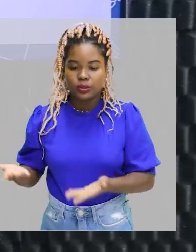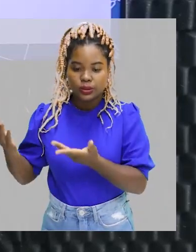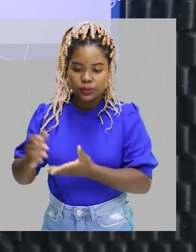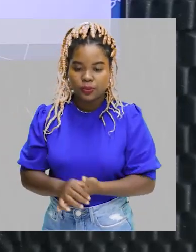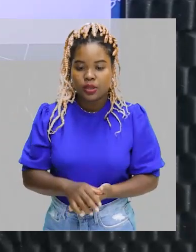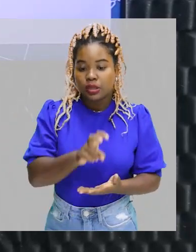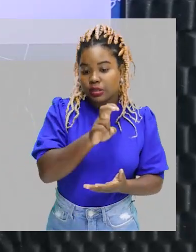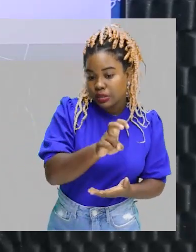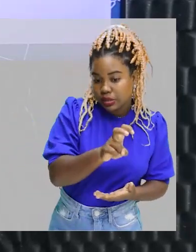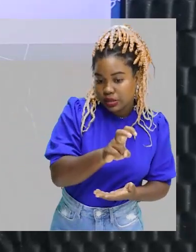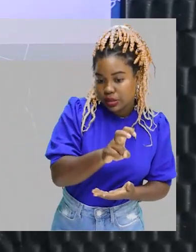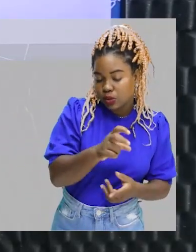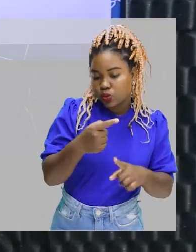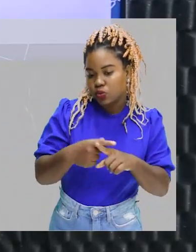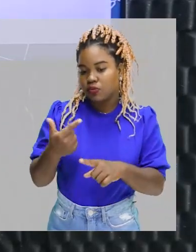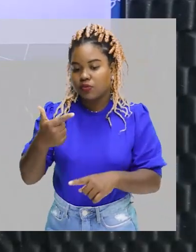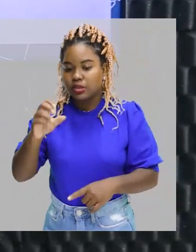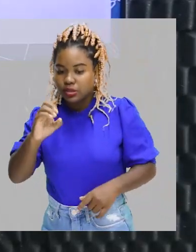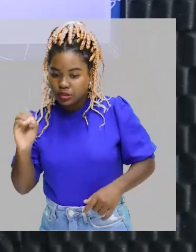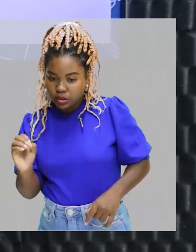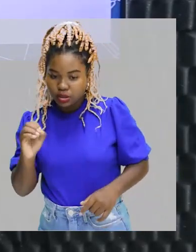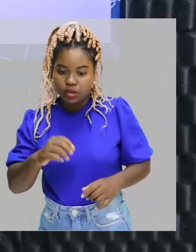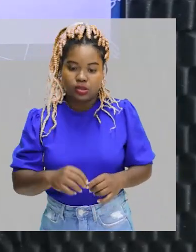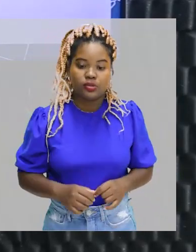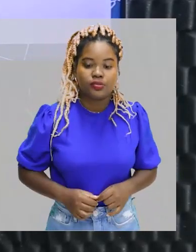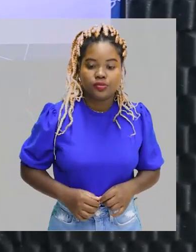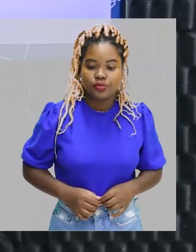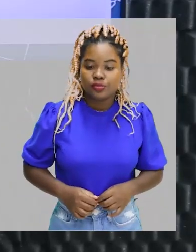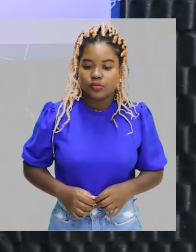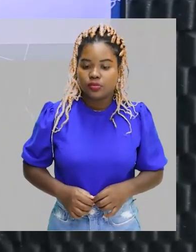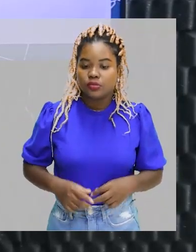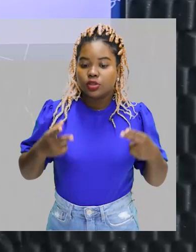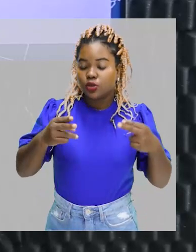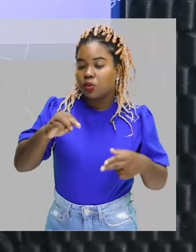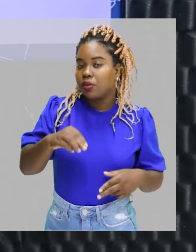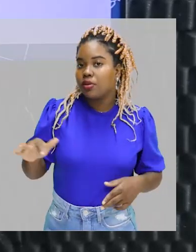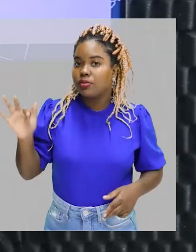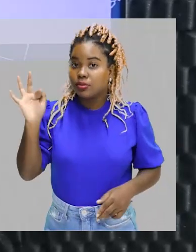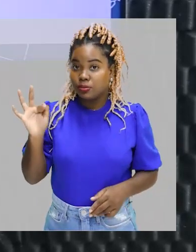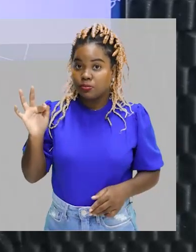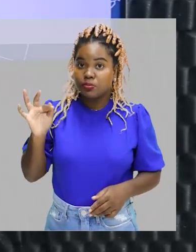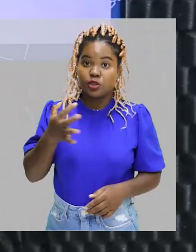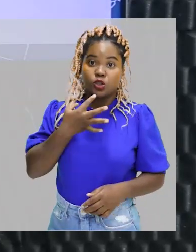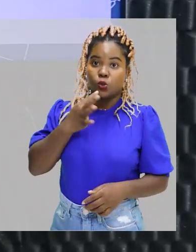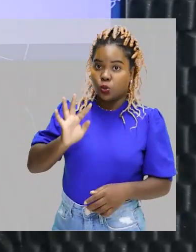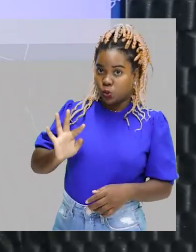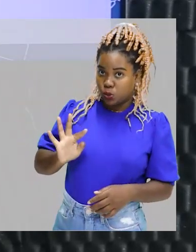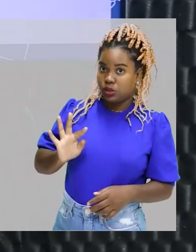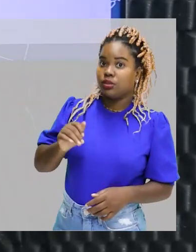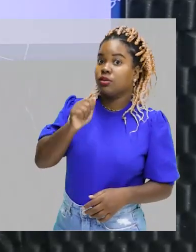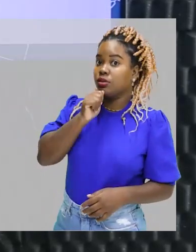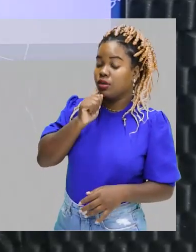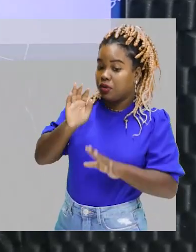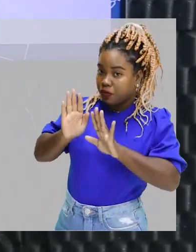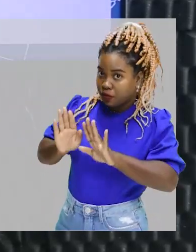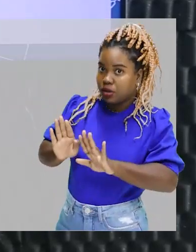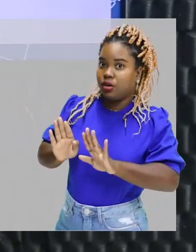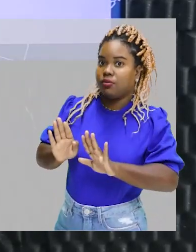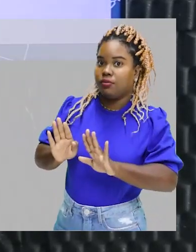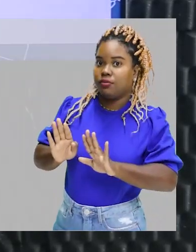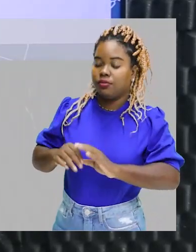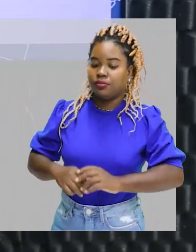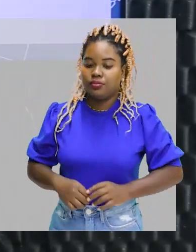5. Volume inicial, 200. Molaridade final, a gente não conhece, então eu vou deixar